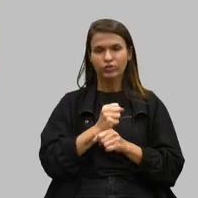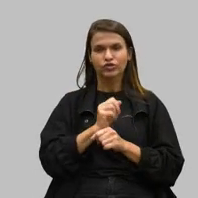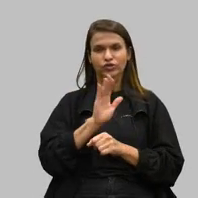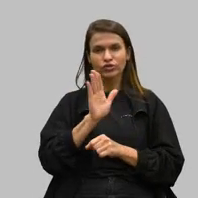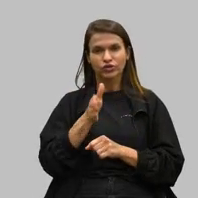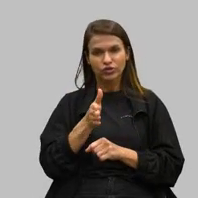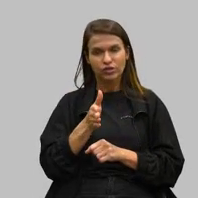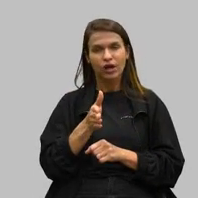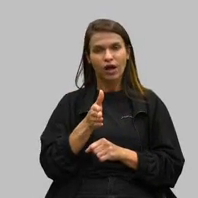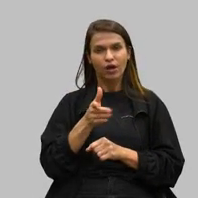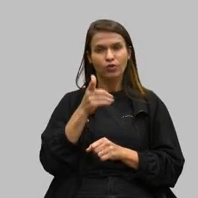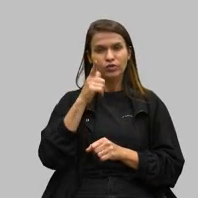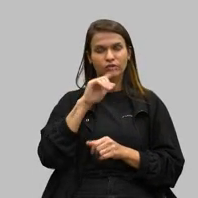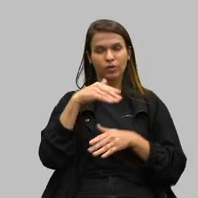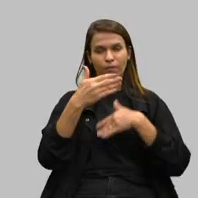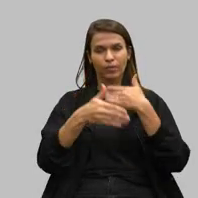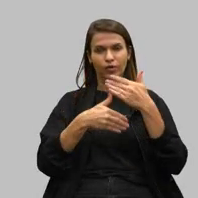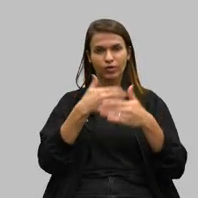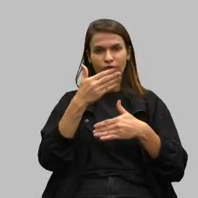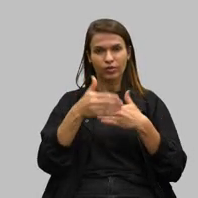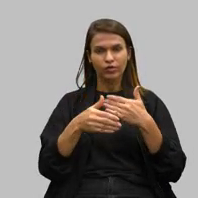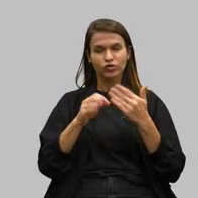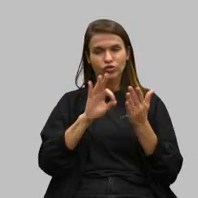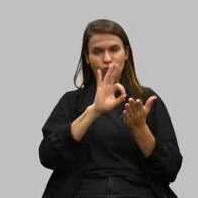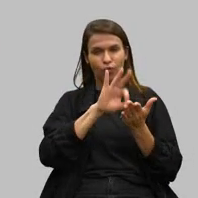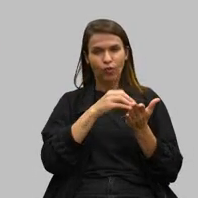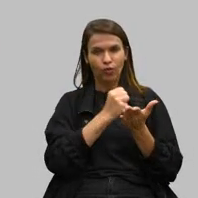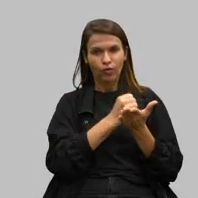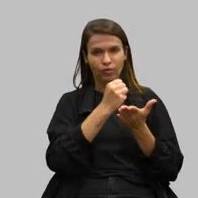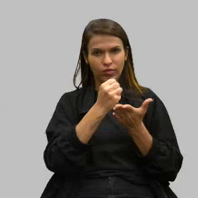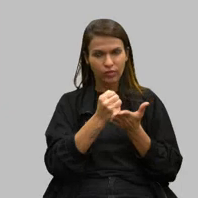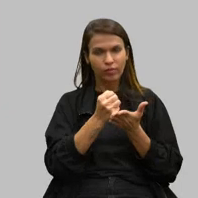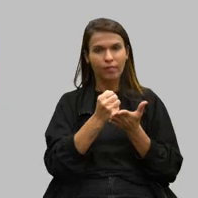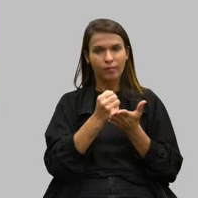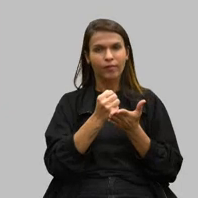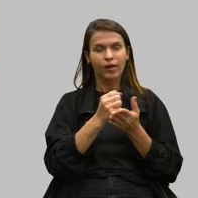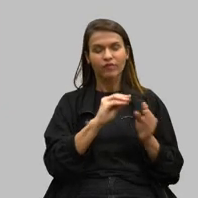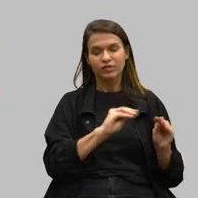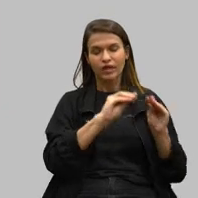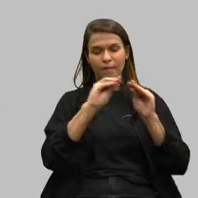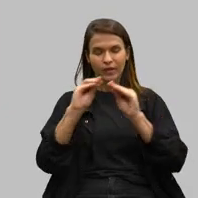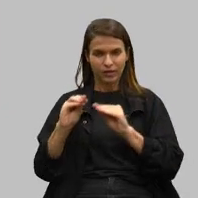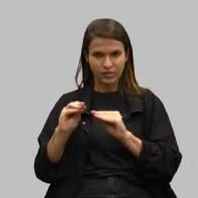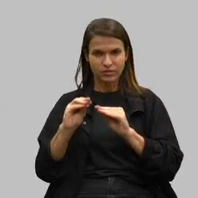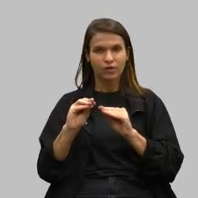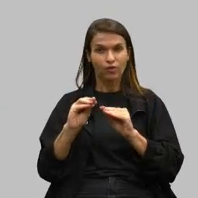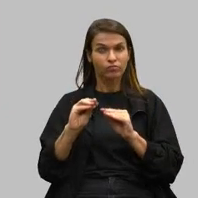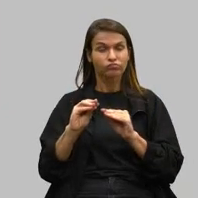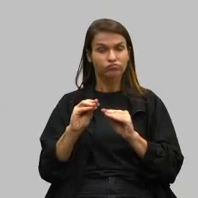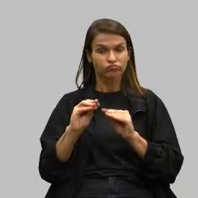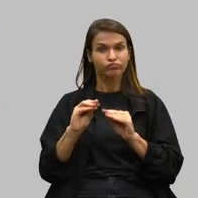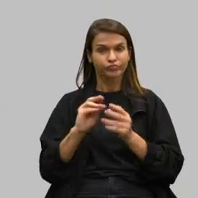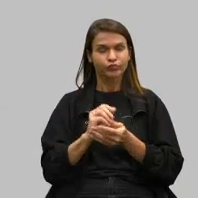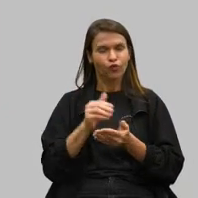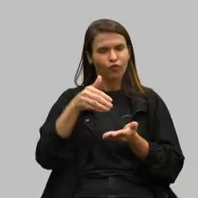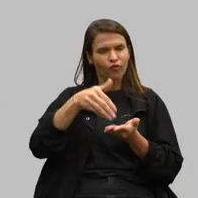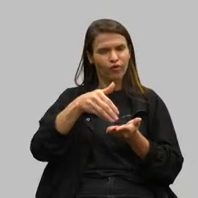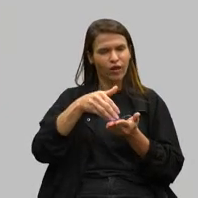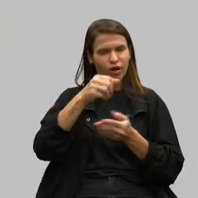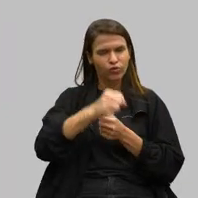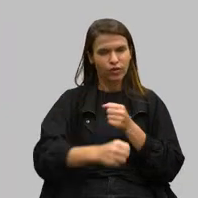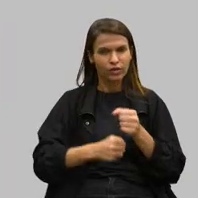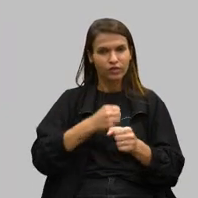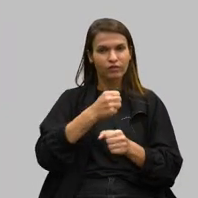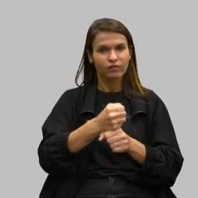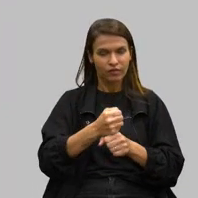defaça o processo todo licitatório de contratação para fazer a migração. Então, se Deus quiser, aí, no final do ano que vem, nós